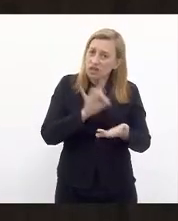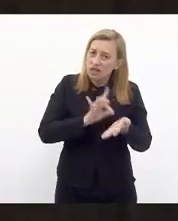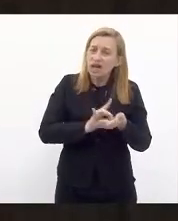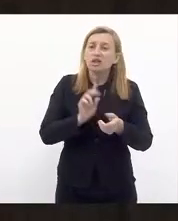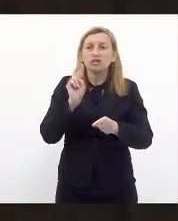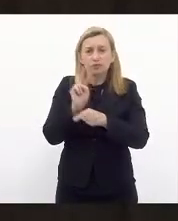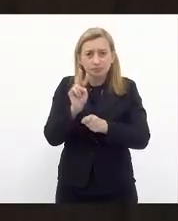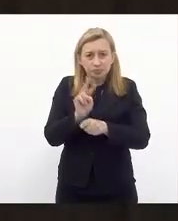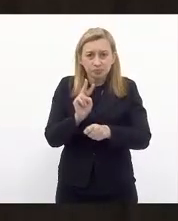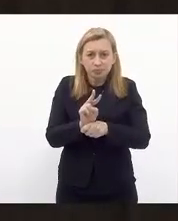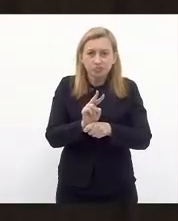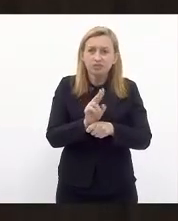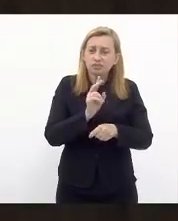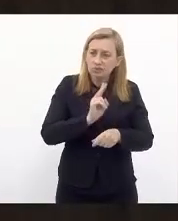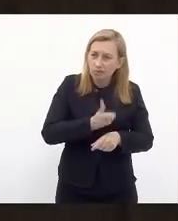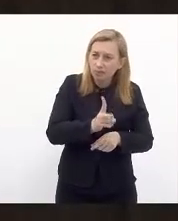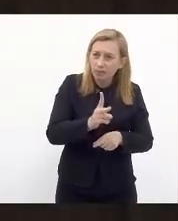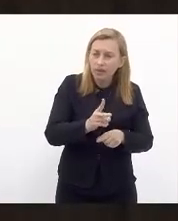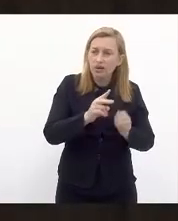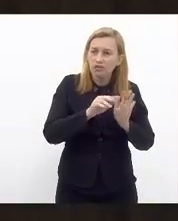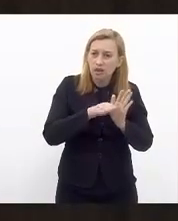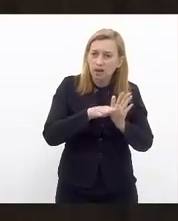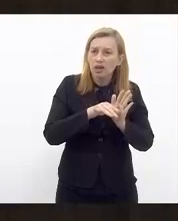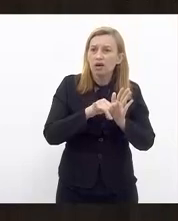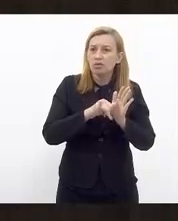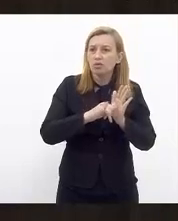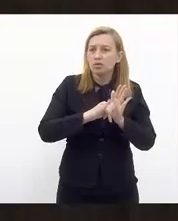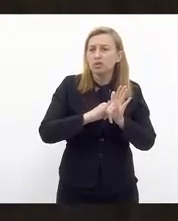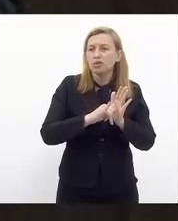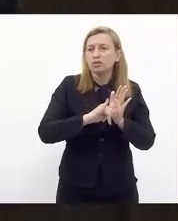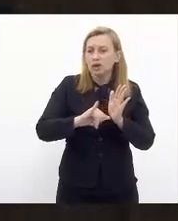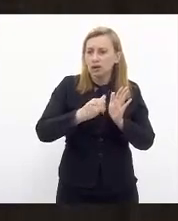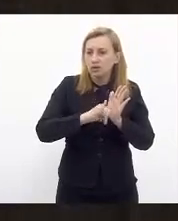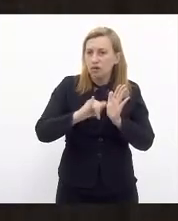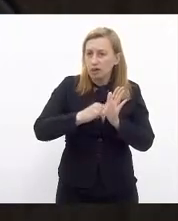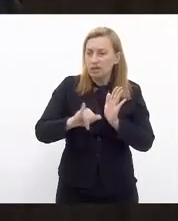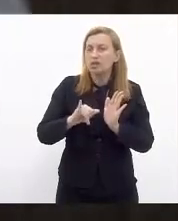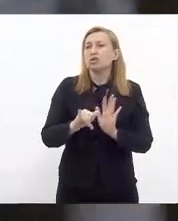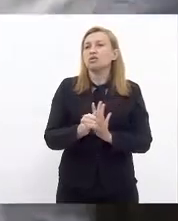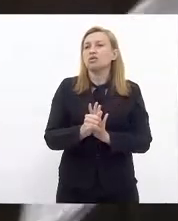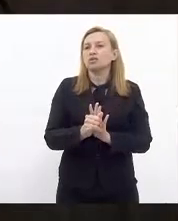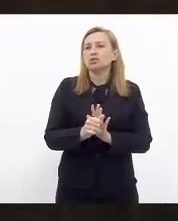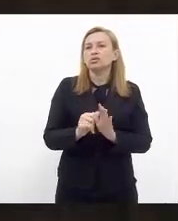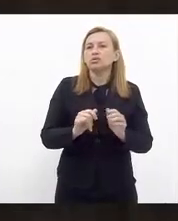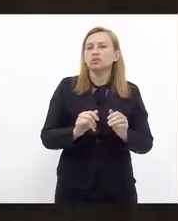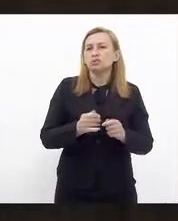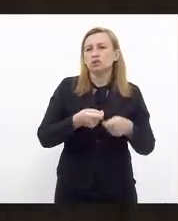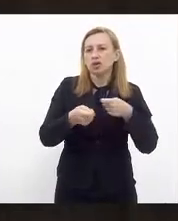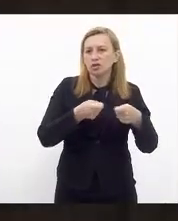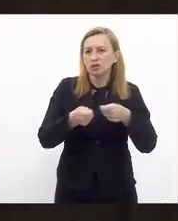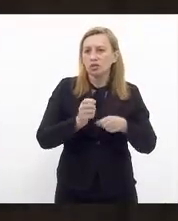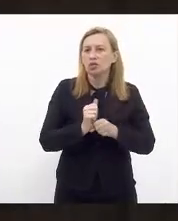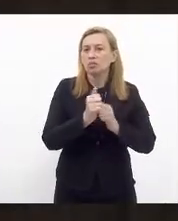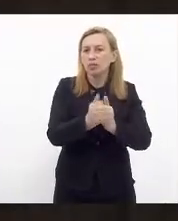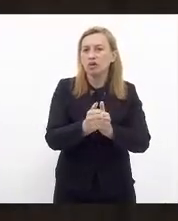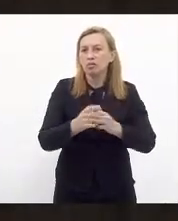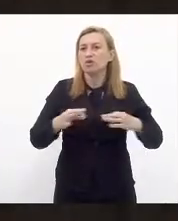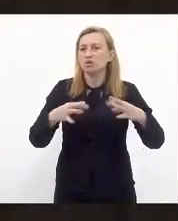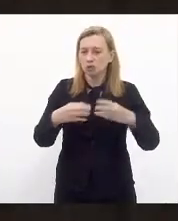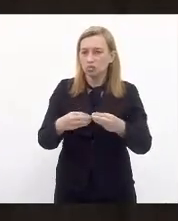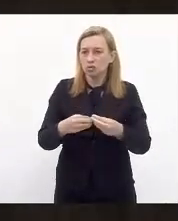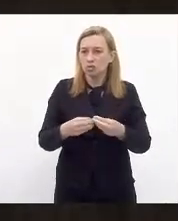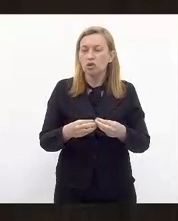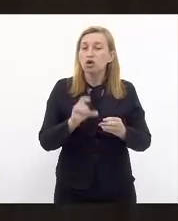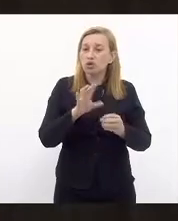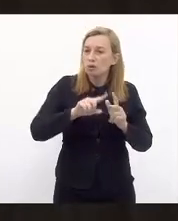monitorar e quadrimestralmente vai publicar em seu sítio eletrônico o relatório lá de acompanhamento desse desse desse monitoramento que ela